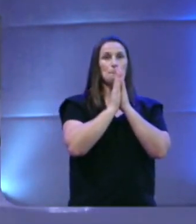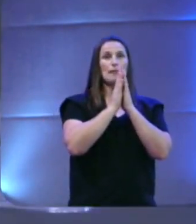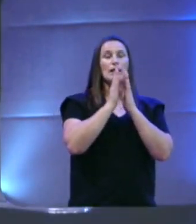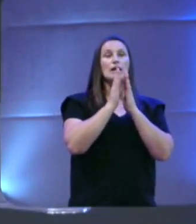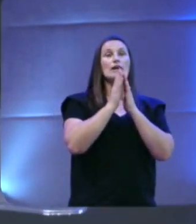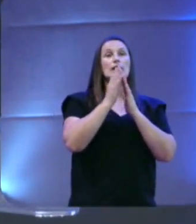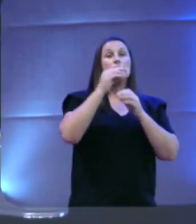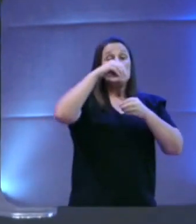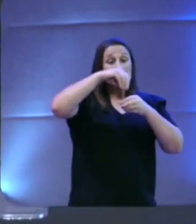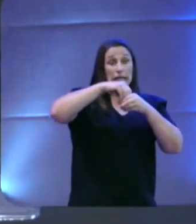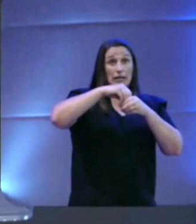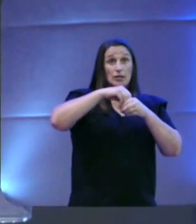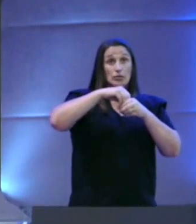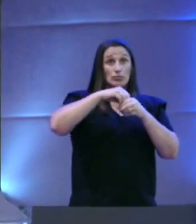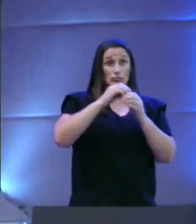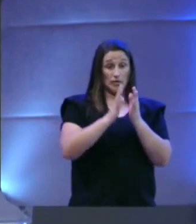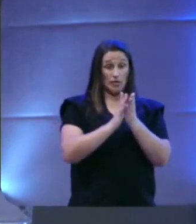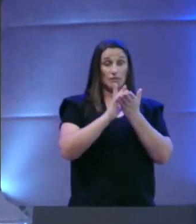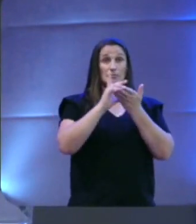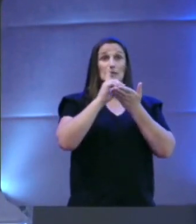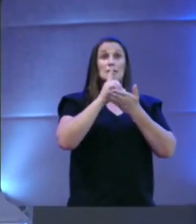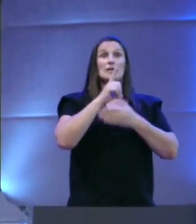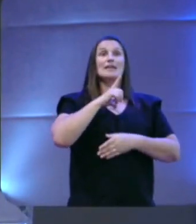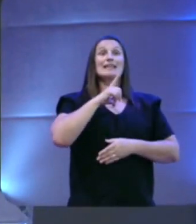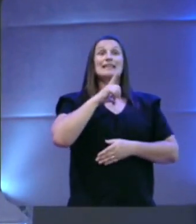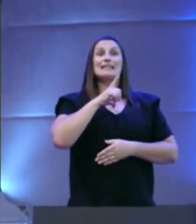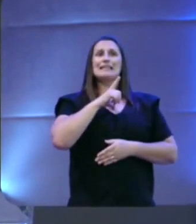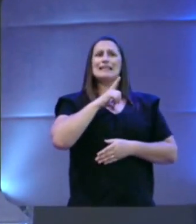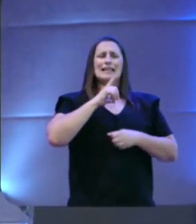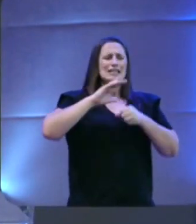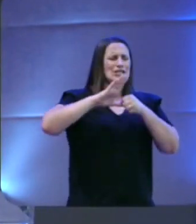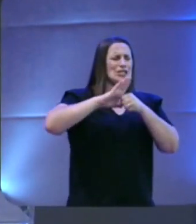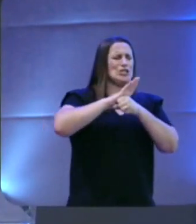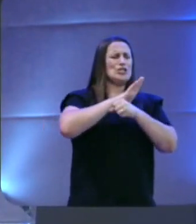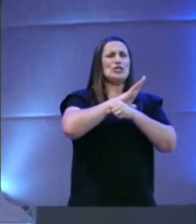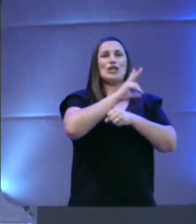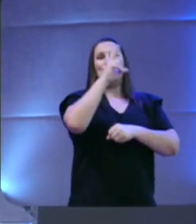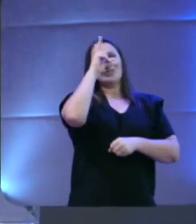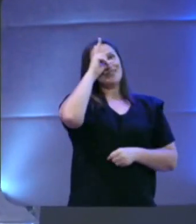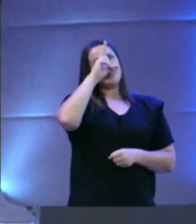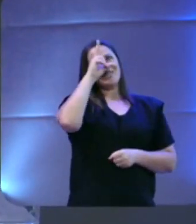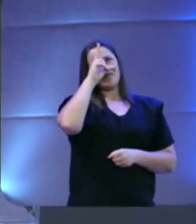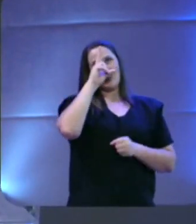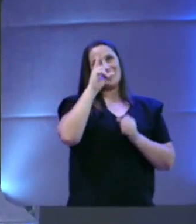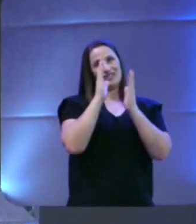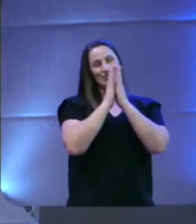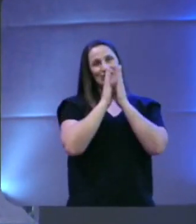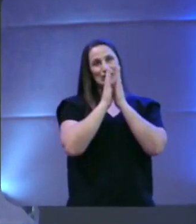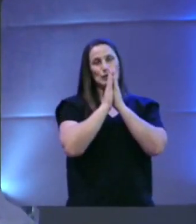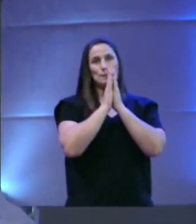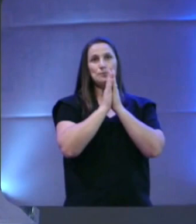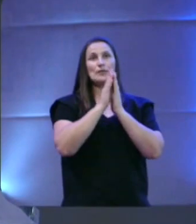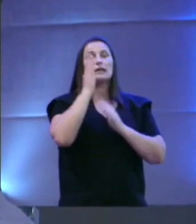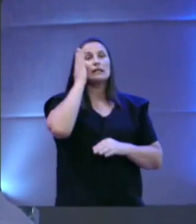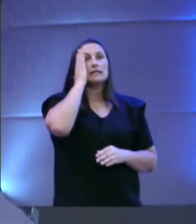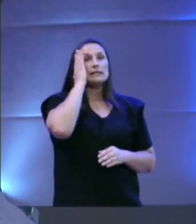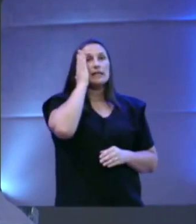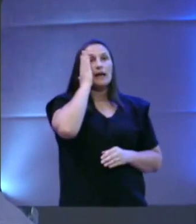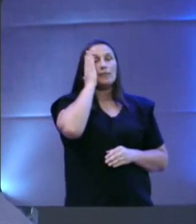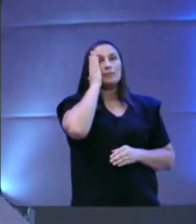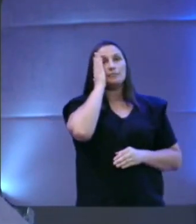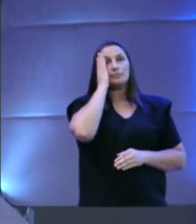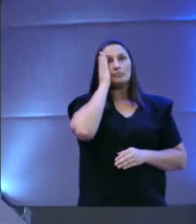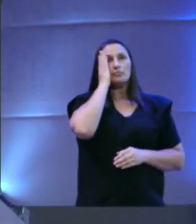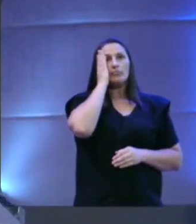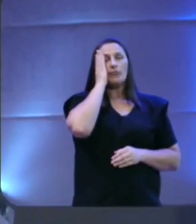com isso, mas uma em especial é a experiência do apóstolo Pedro. Logo depois que Jesus morreu, ressuscitou e foi